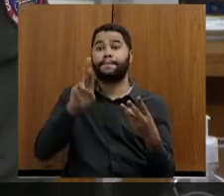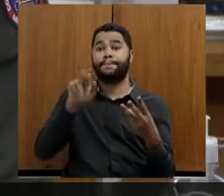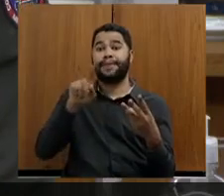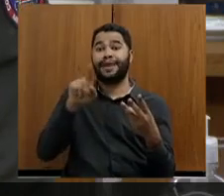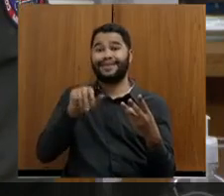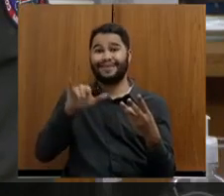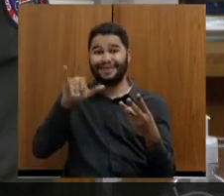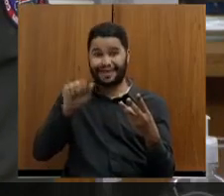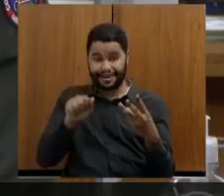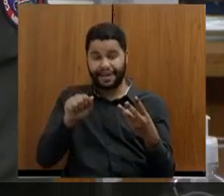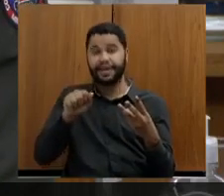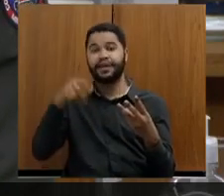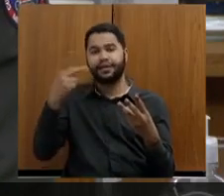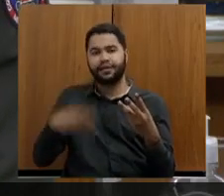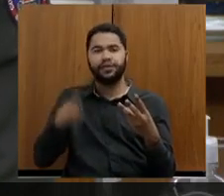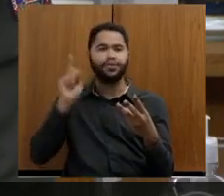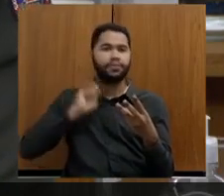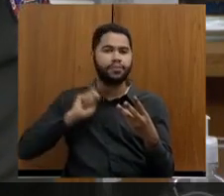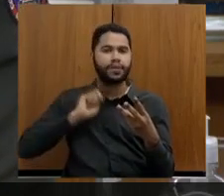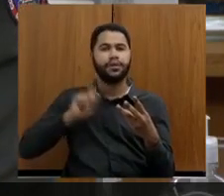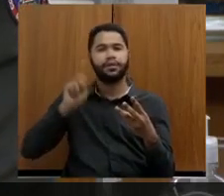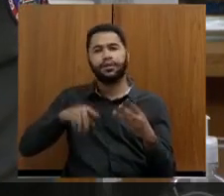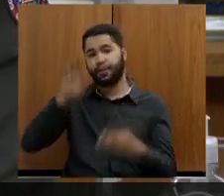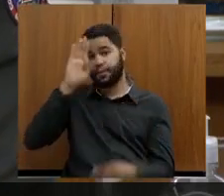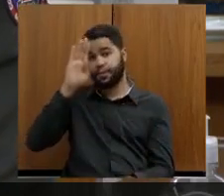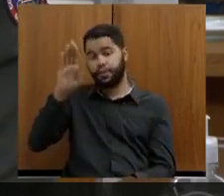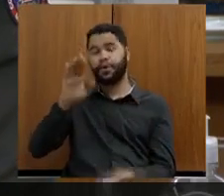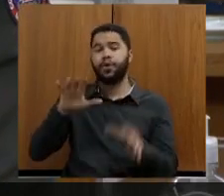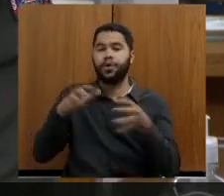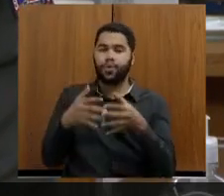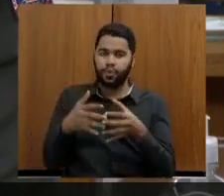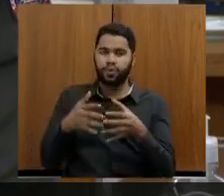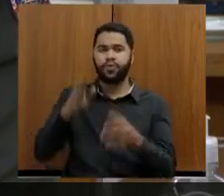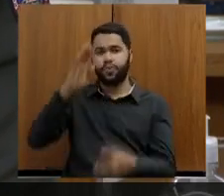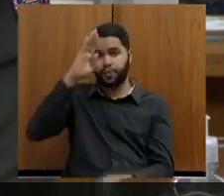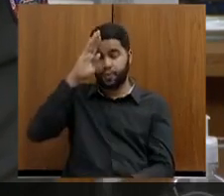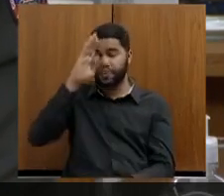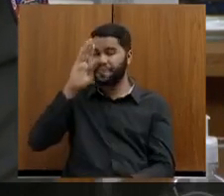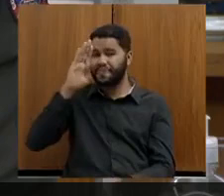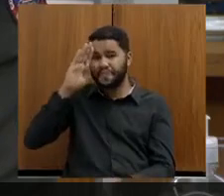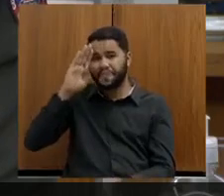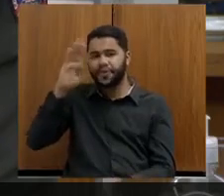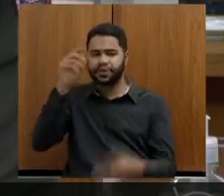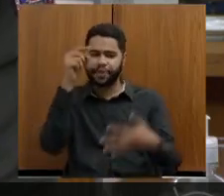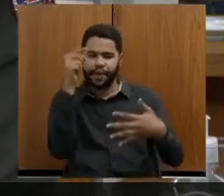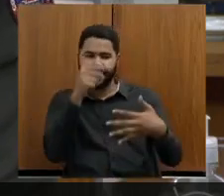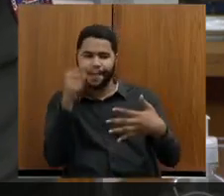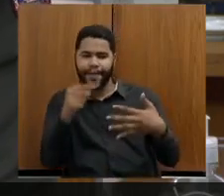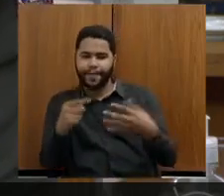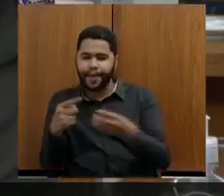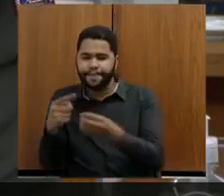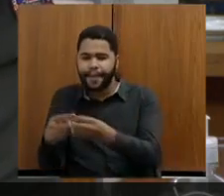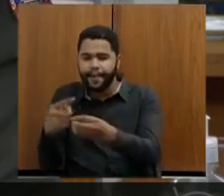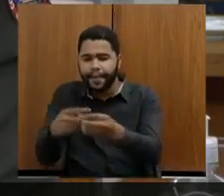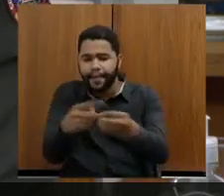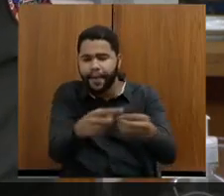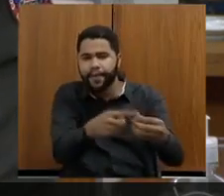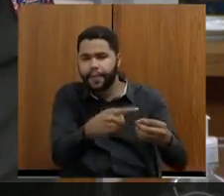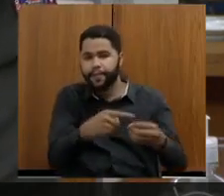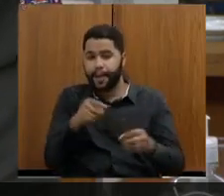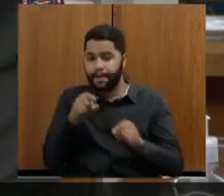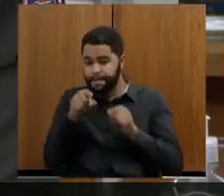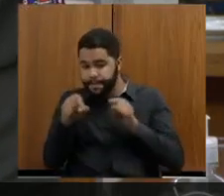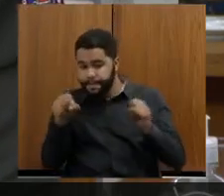Minas Esta é a priorização do Corpo de Bombeiros principais pontos nesse quarto comando